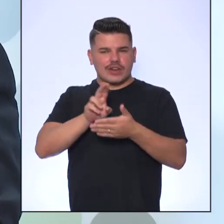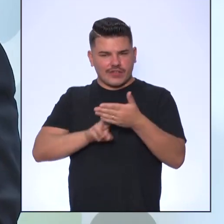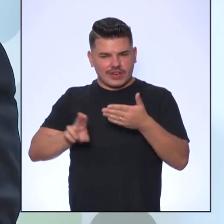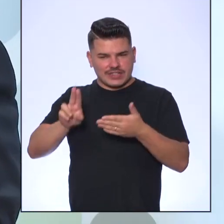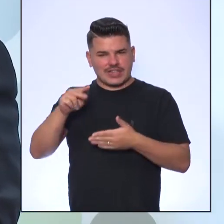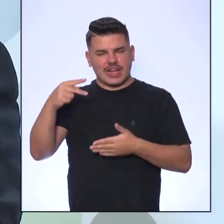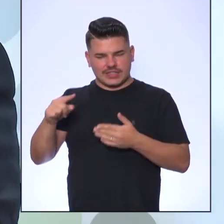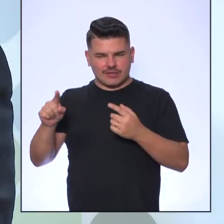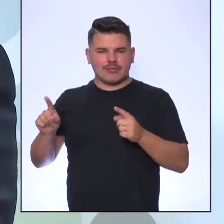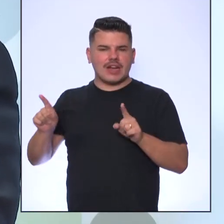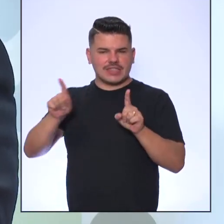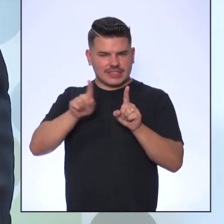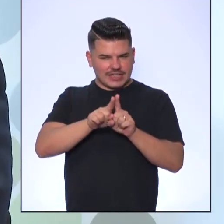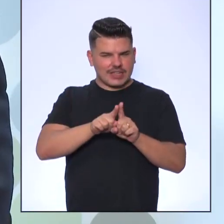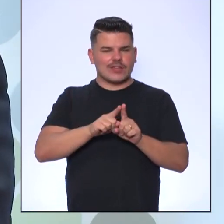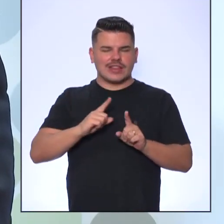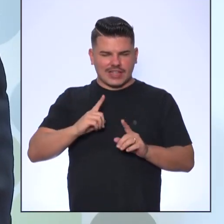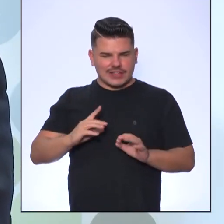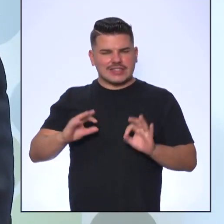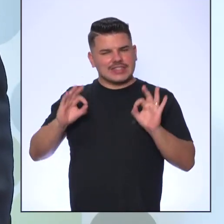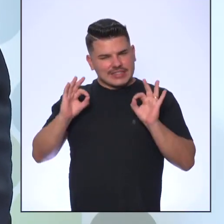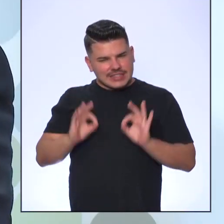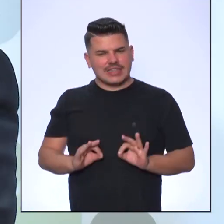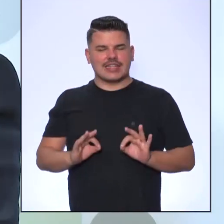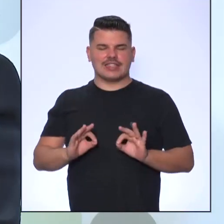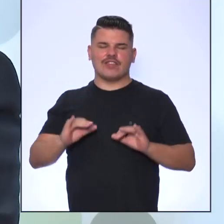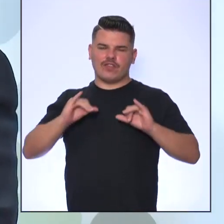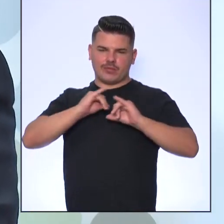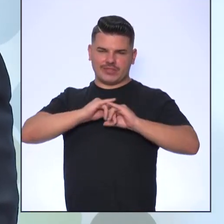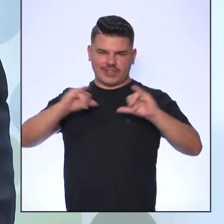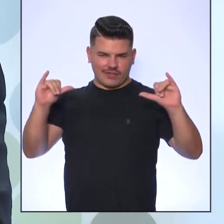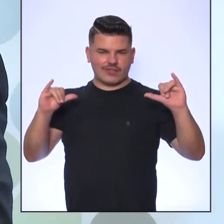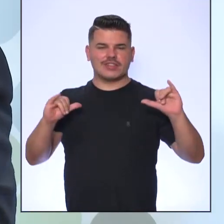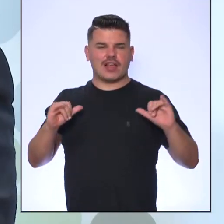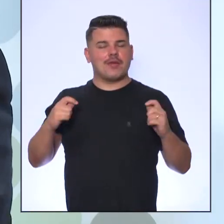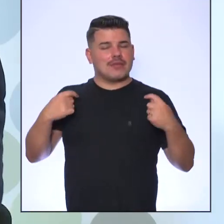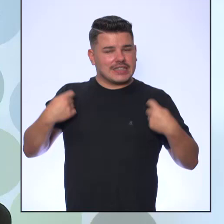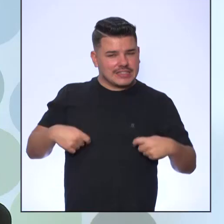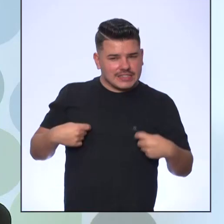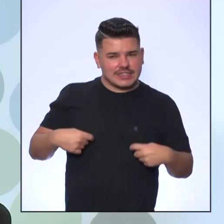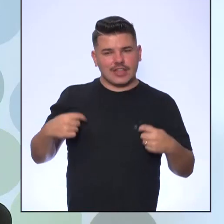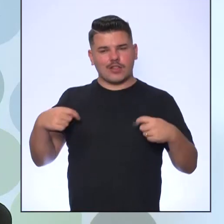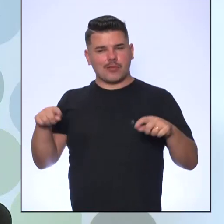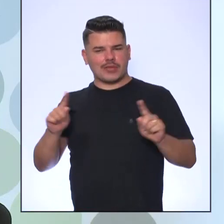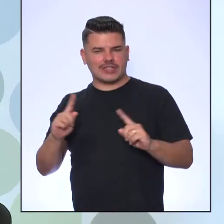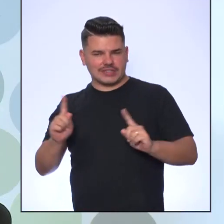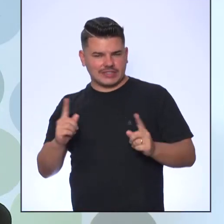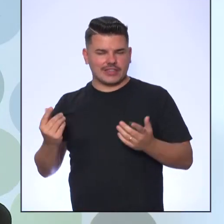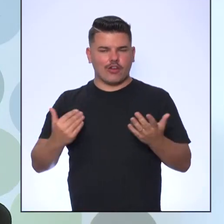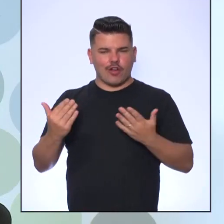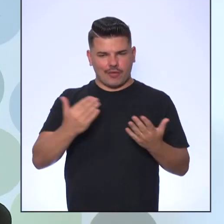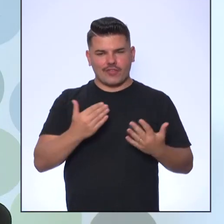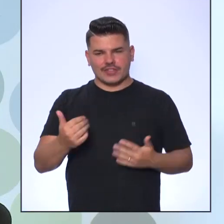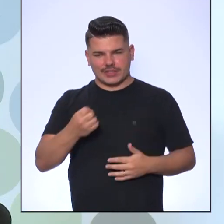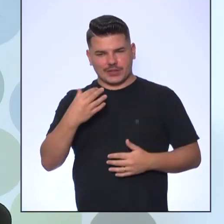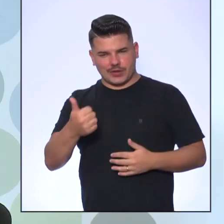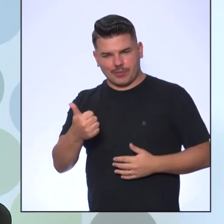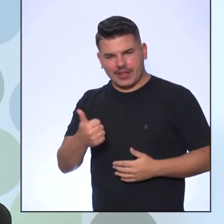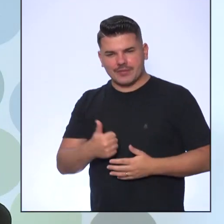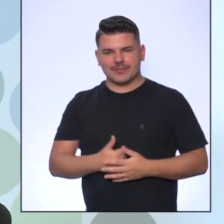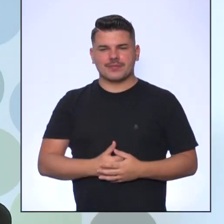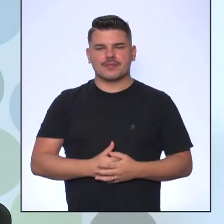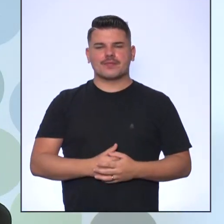muito parceiras, vão estar anunciando se precisará, se não precisará, como que será feito isso, certo,